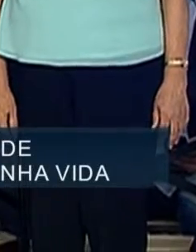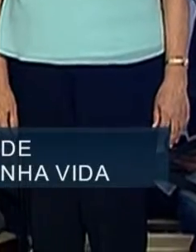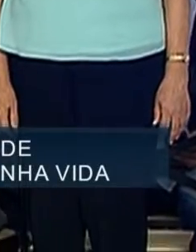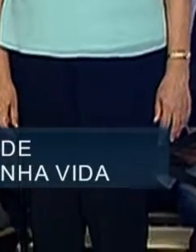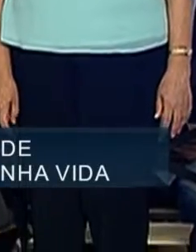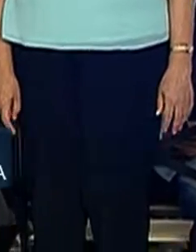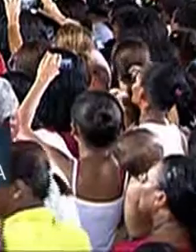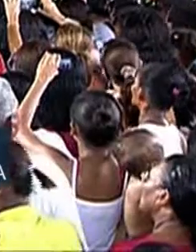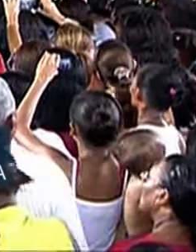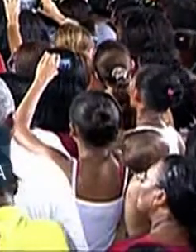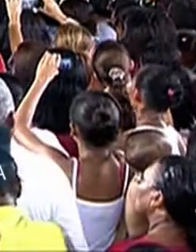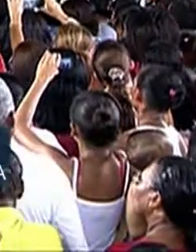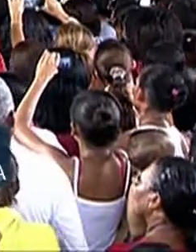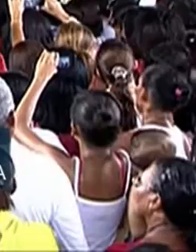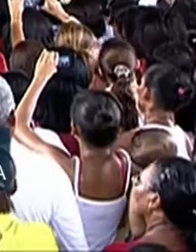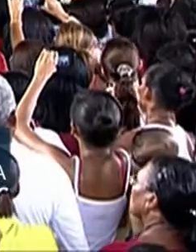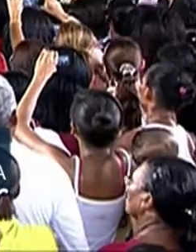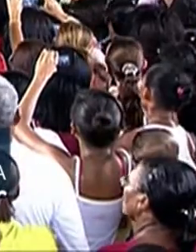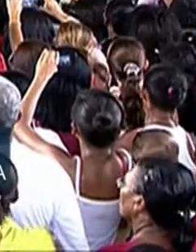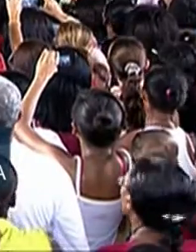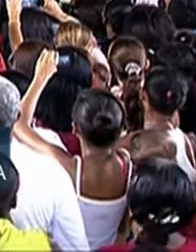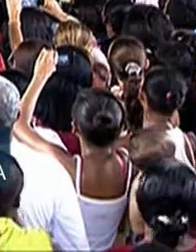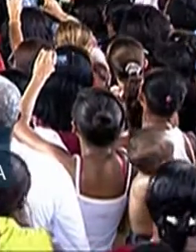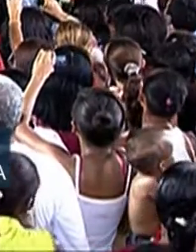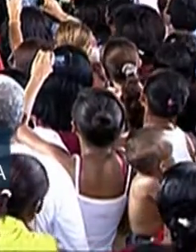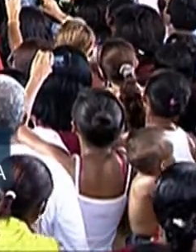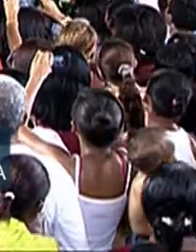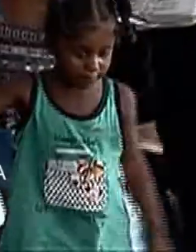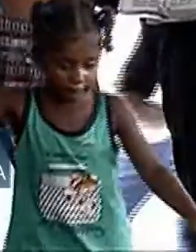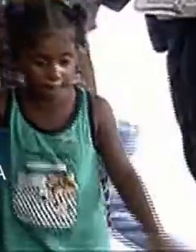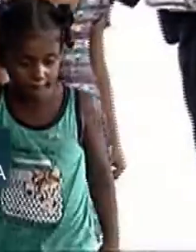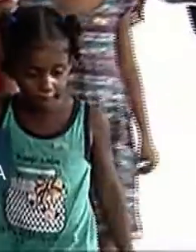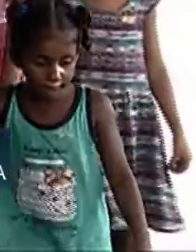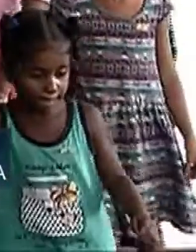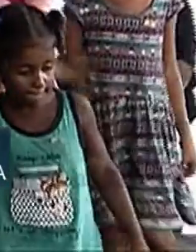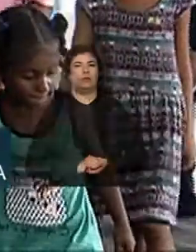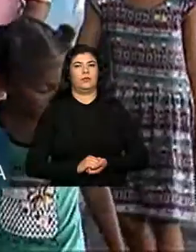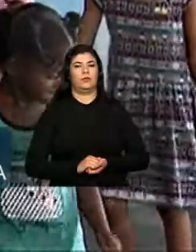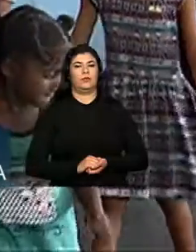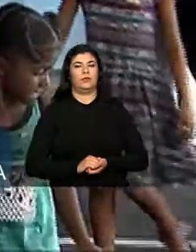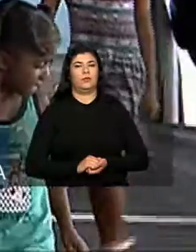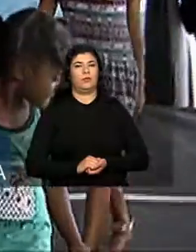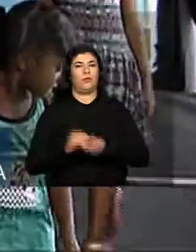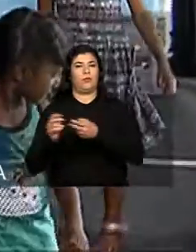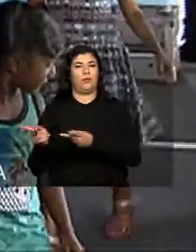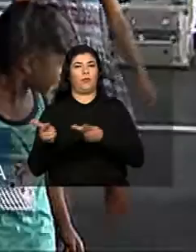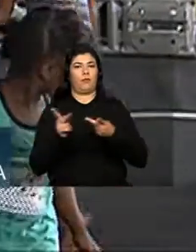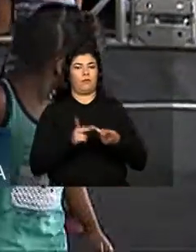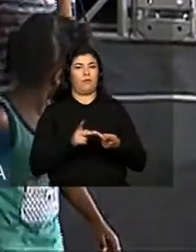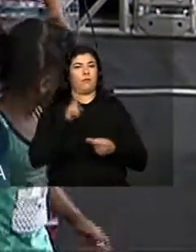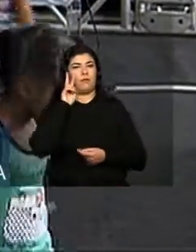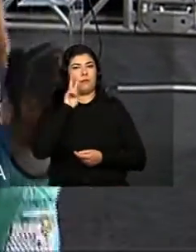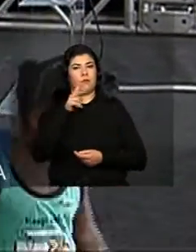Neste momento, convidamos a senhora Jussara Silva de Jesus e família para receberem as chaves das mãos